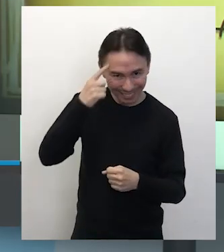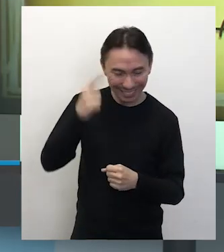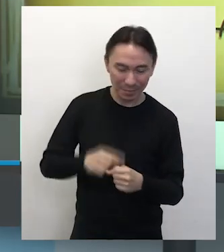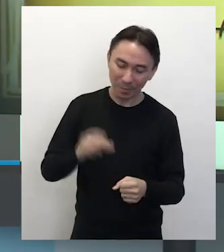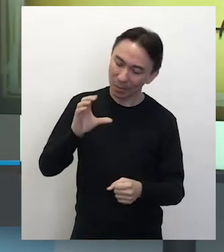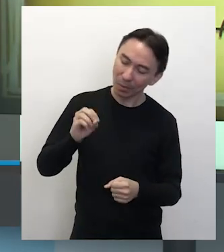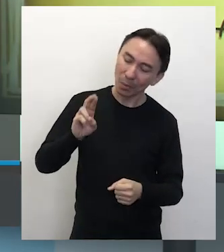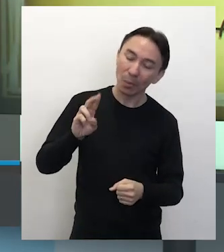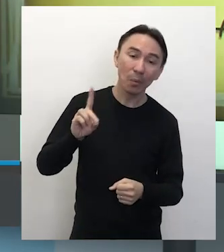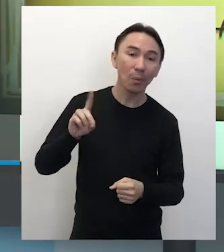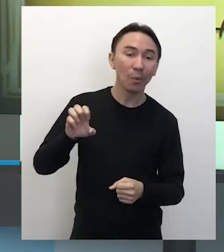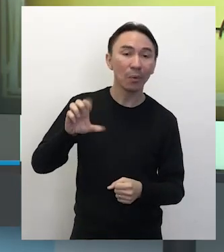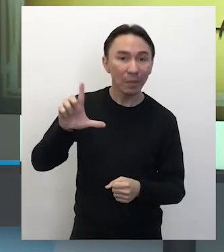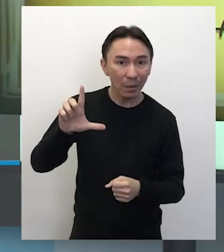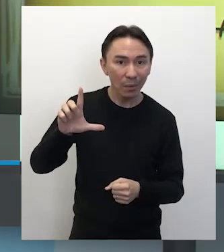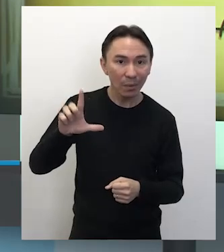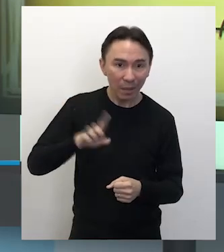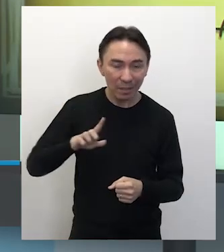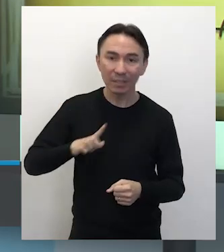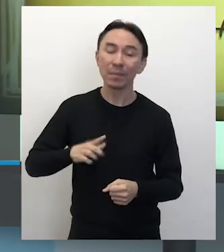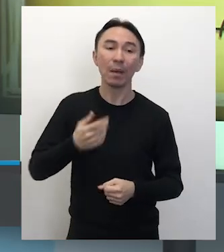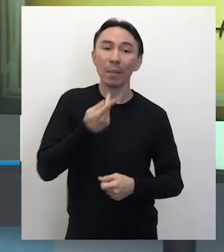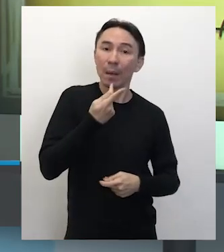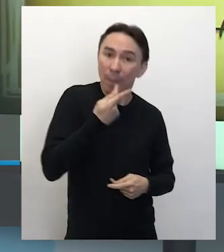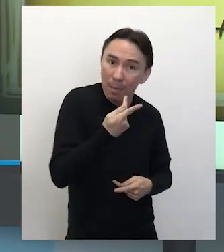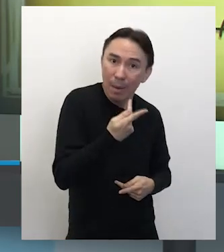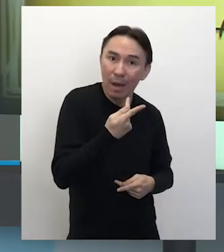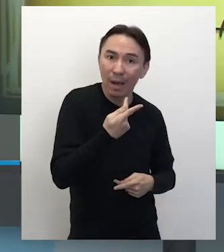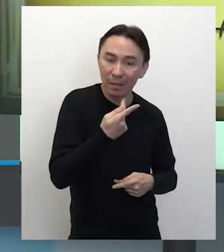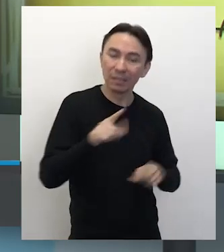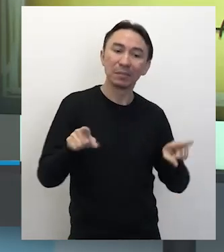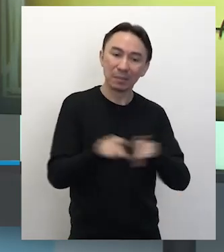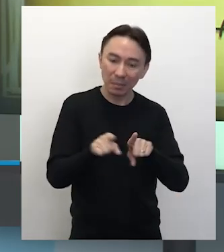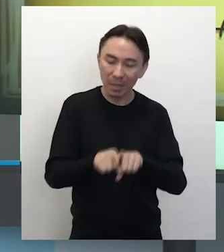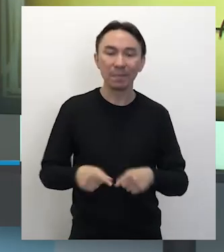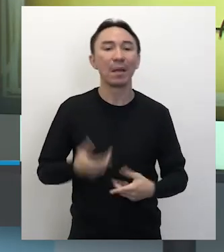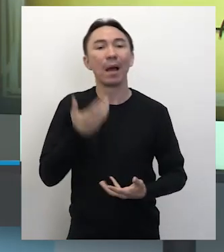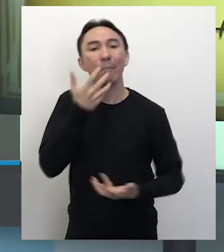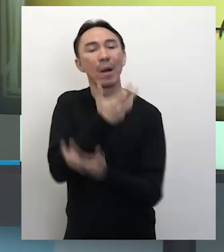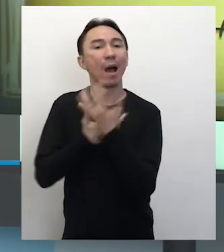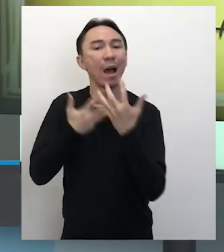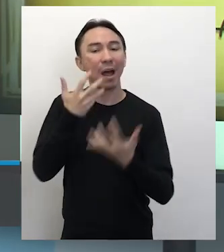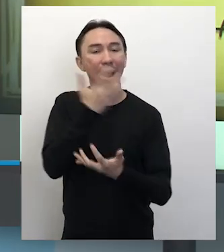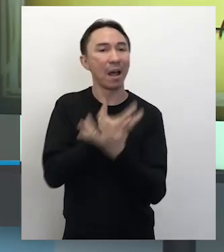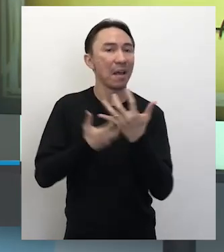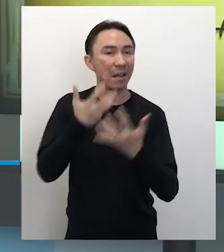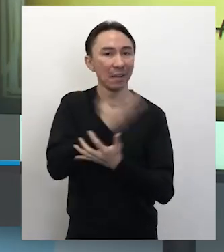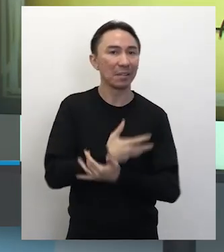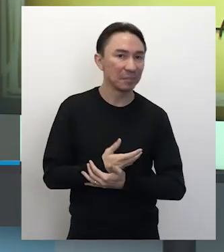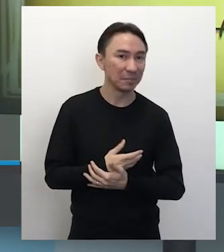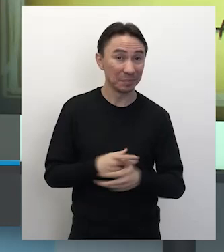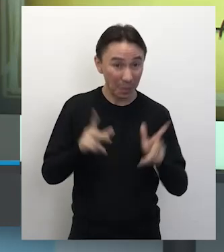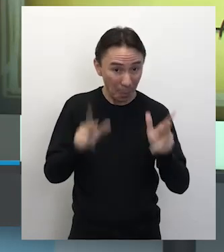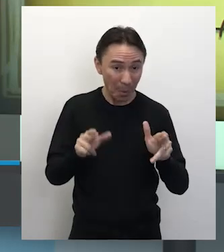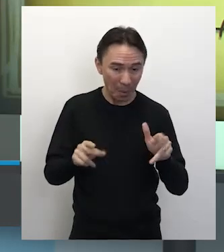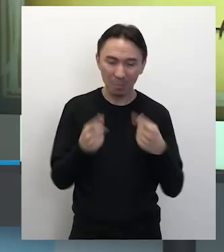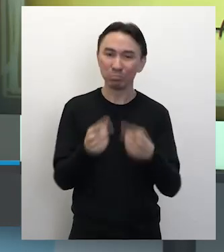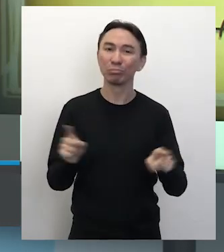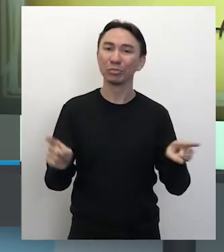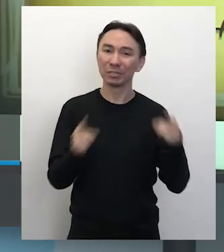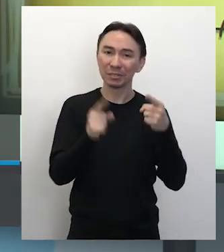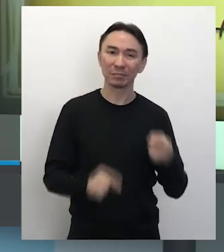contar e cantar histórias, né? Então, são histórias contadas a partir dessa musicalidade. E se a gente for